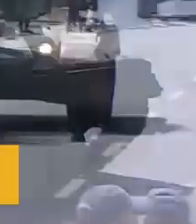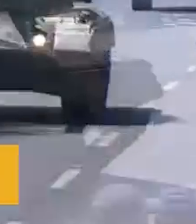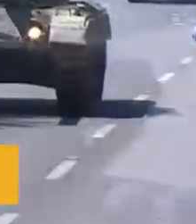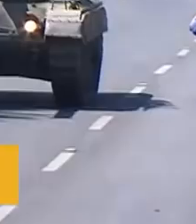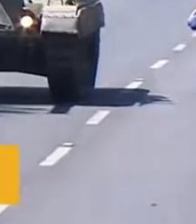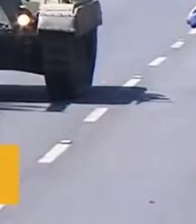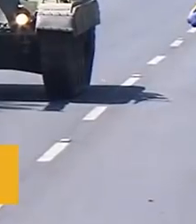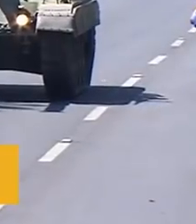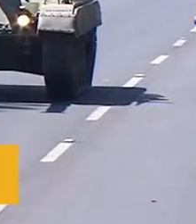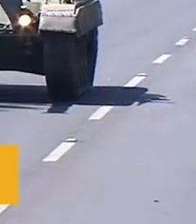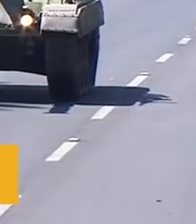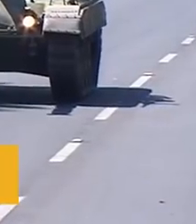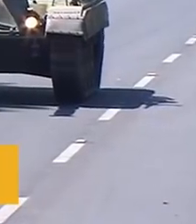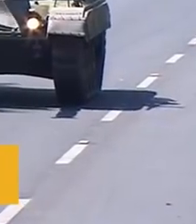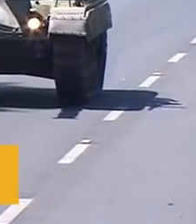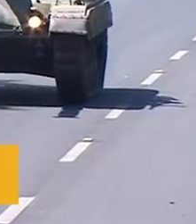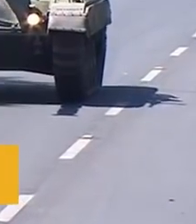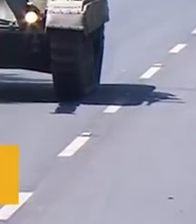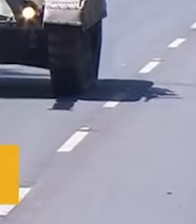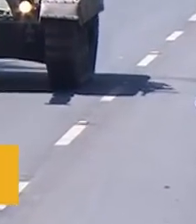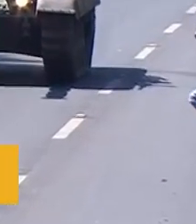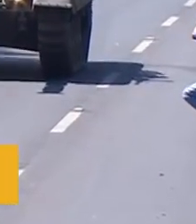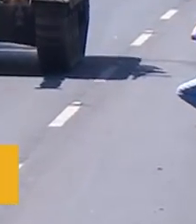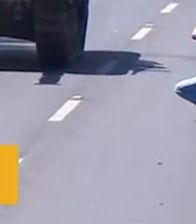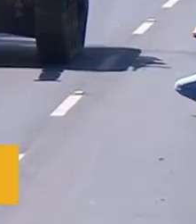como nós vemos ali, guarnecidos pelos soldados.